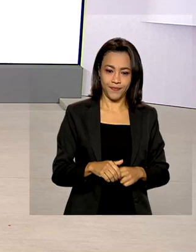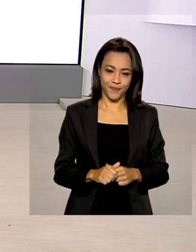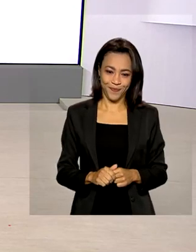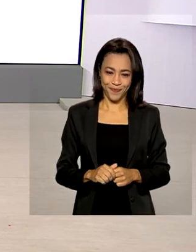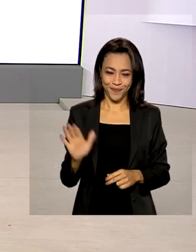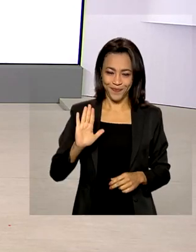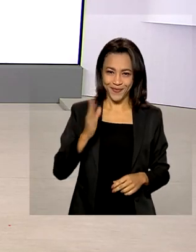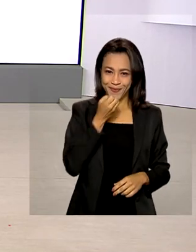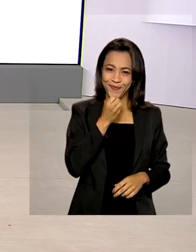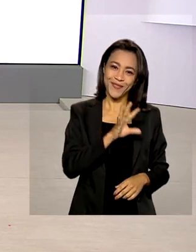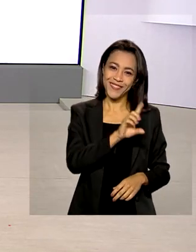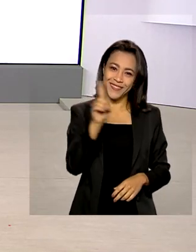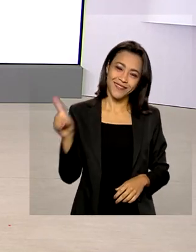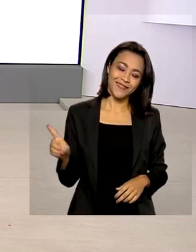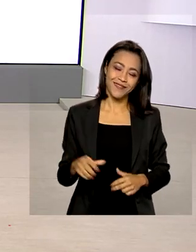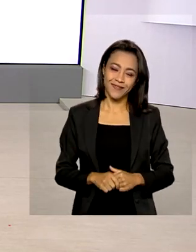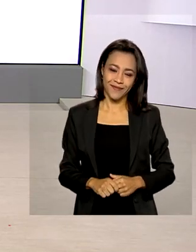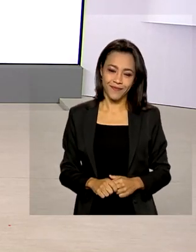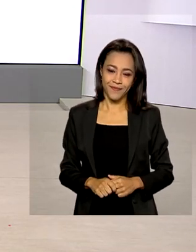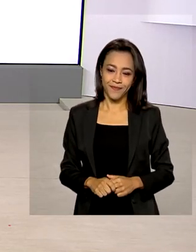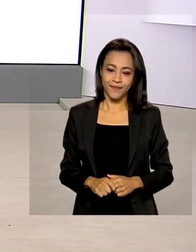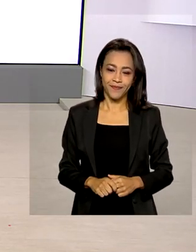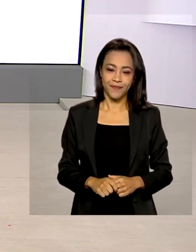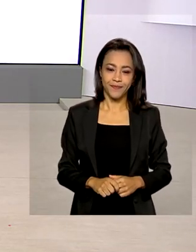Bom dia, Glauco.